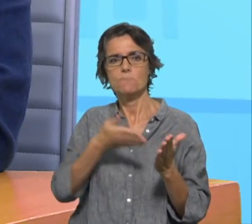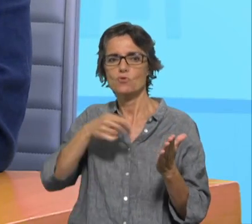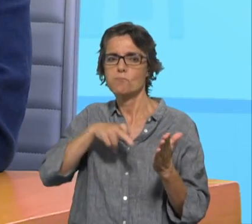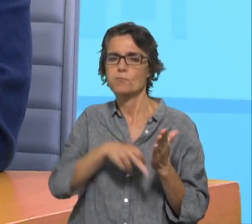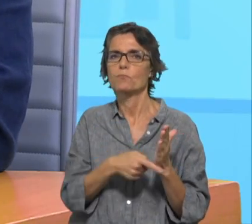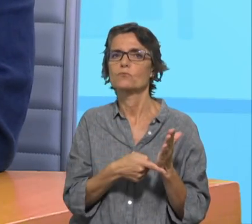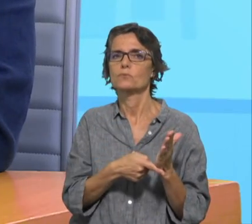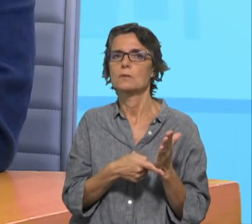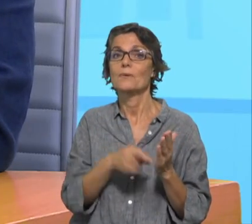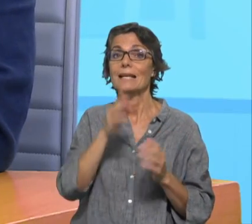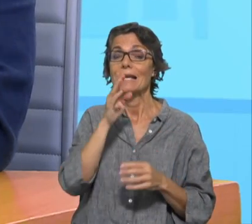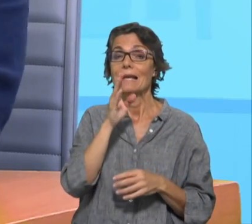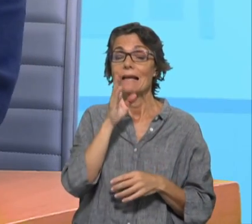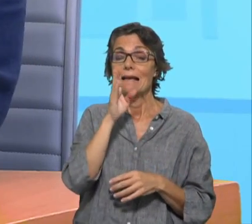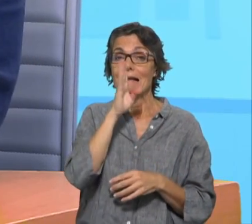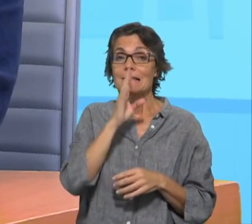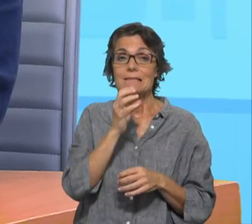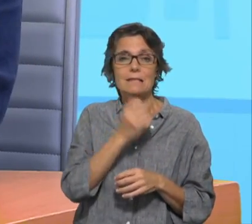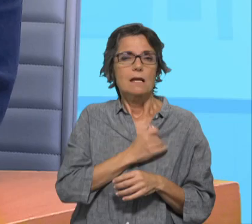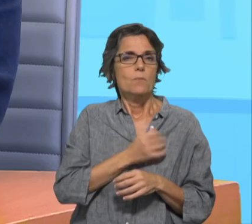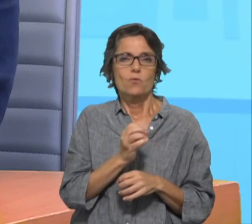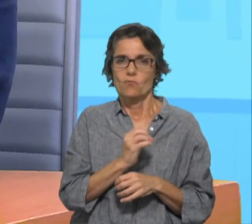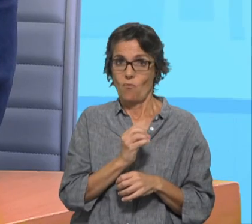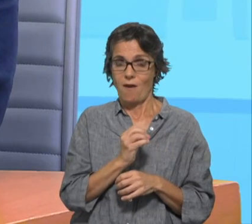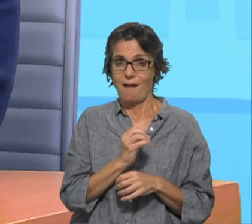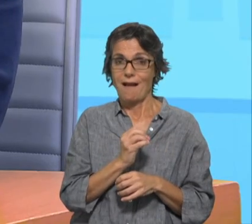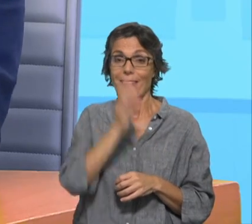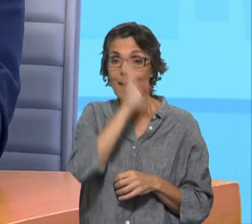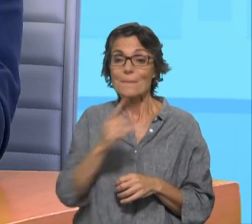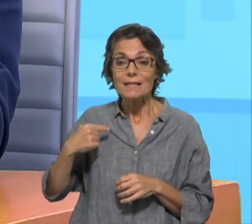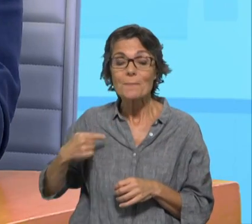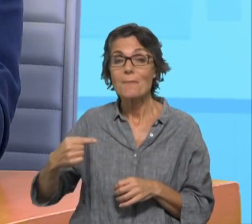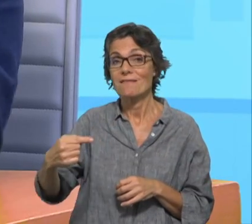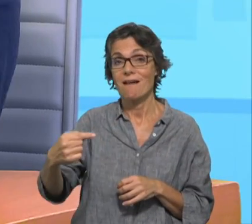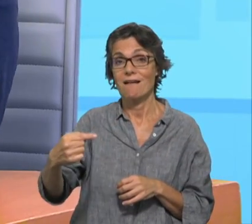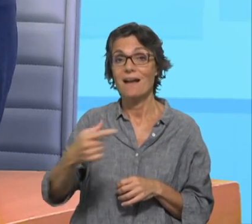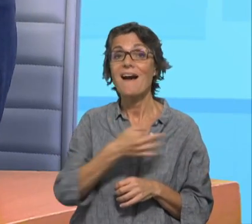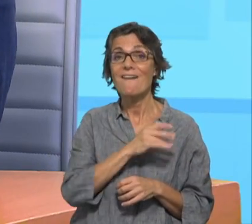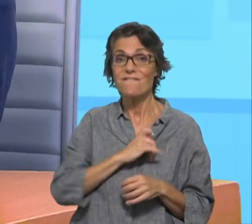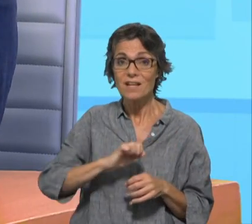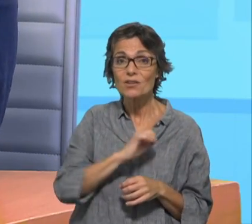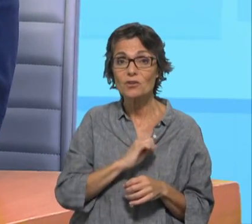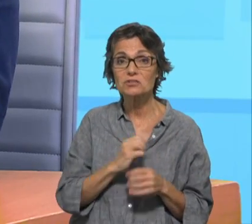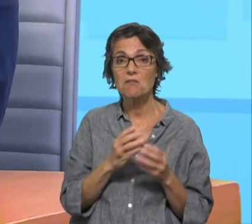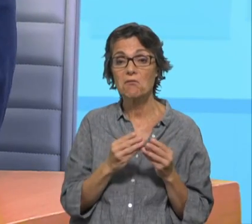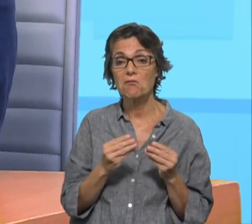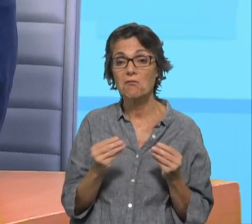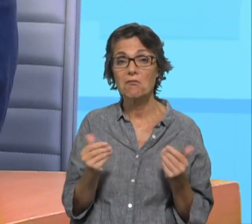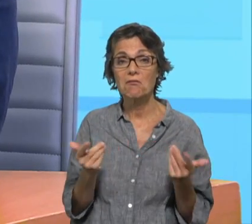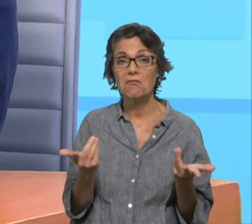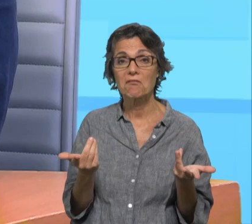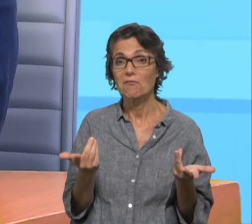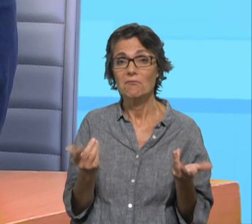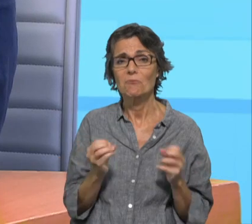amor e sem esse amor dar fruto na nossa vida, a nossa fé, na verdade, será medíocre, vazia, não